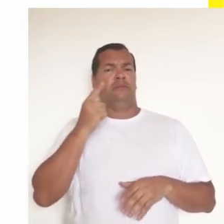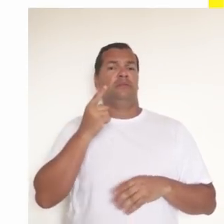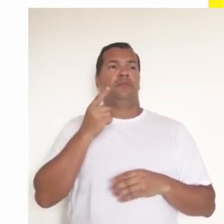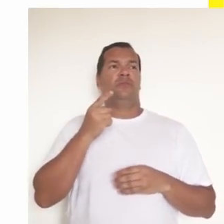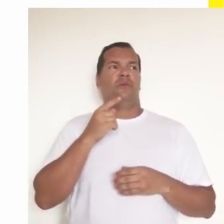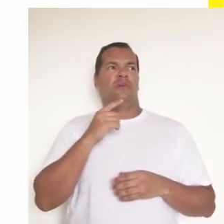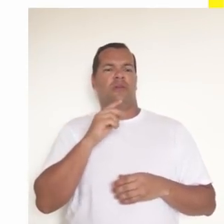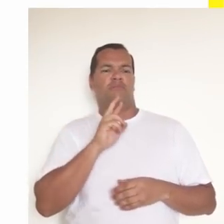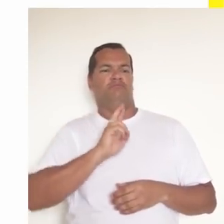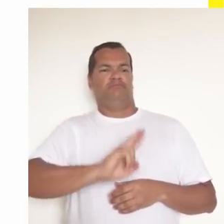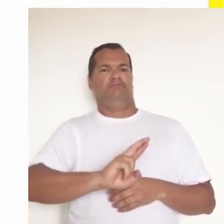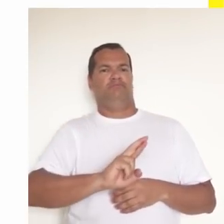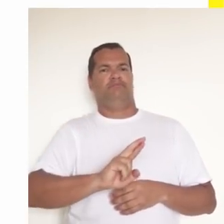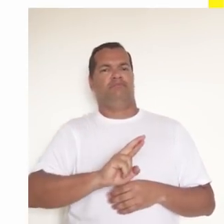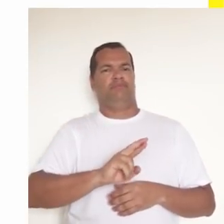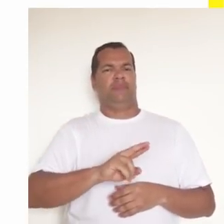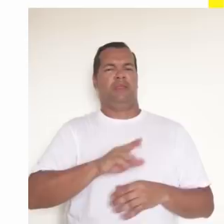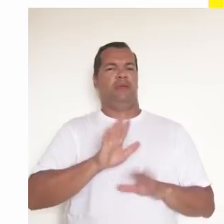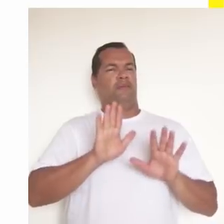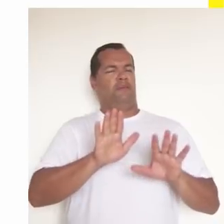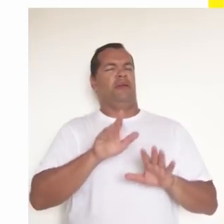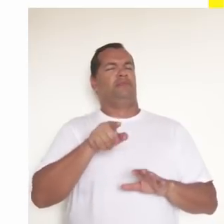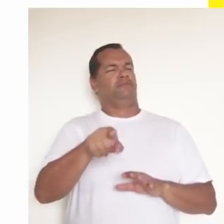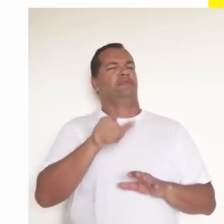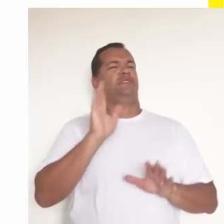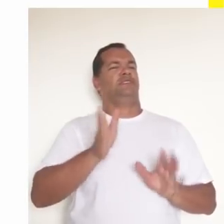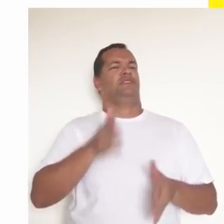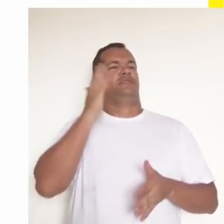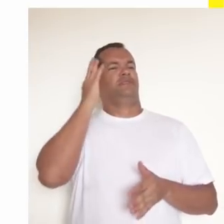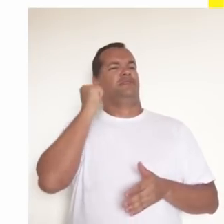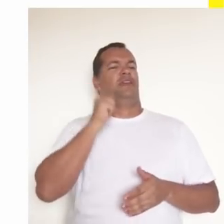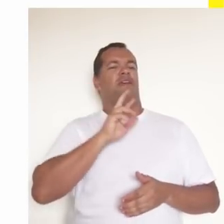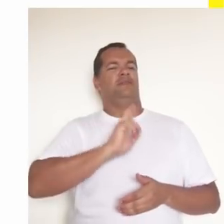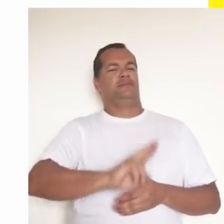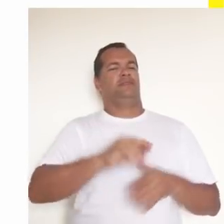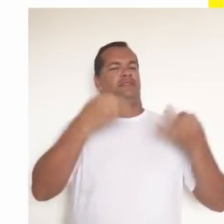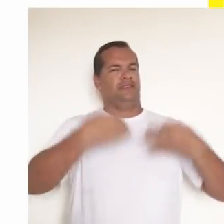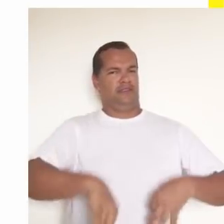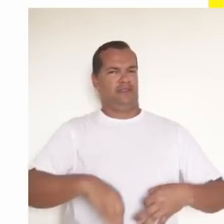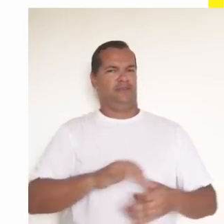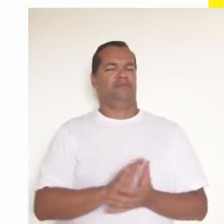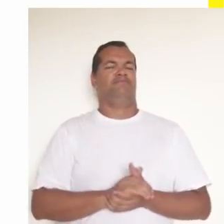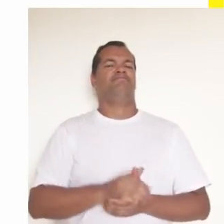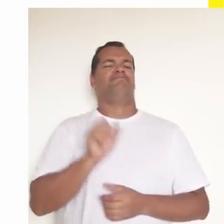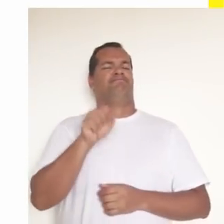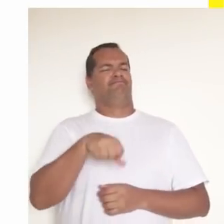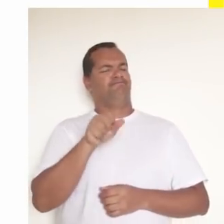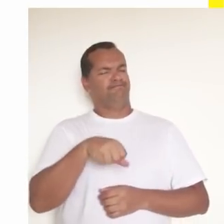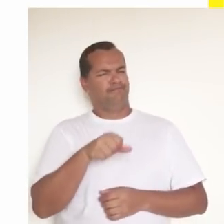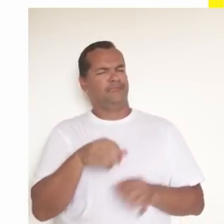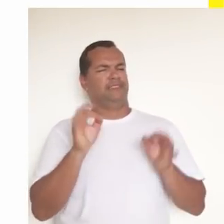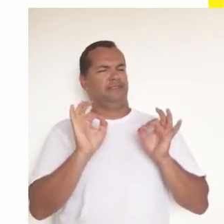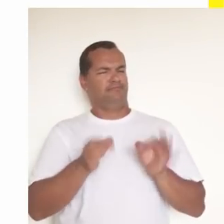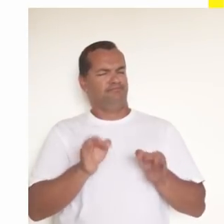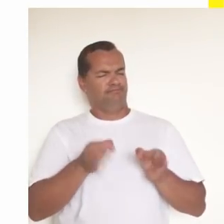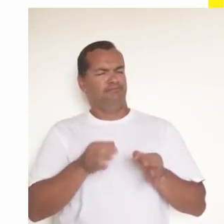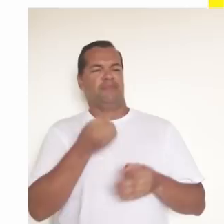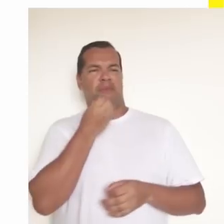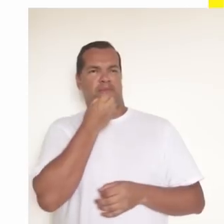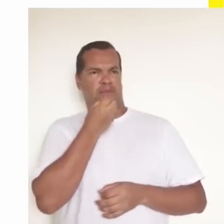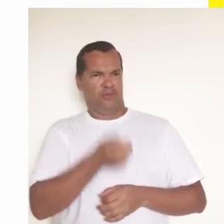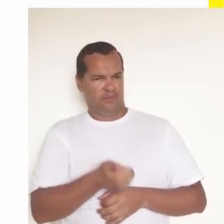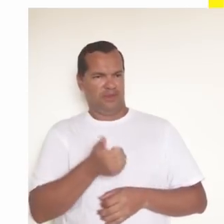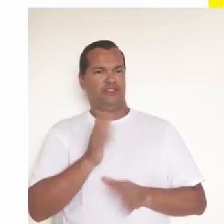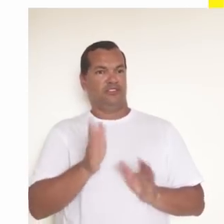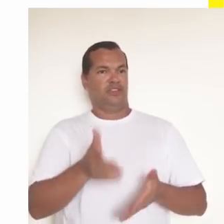pudesse resolver de maneira equivocada, mas você já sabe resolver da maneira correta. Isso, muito bem. Percebi